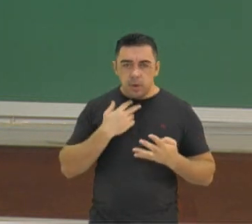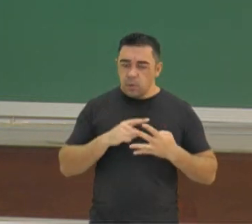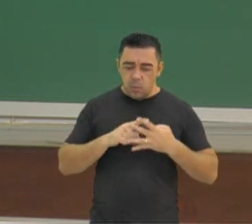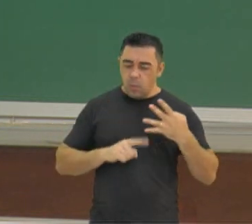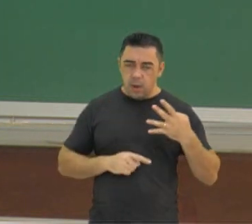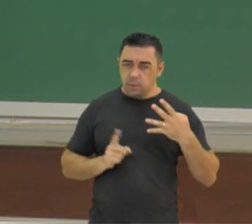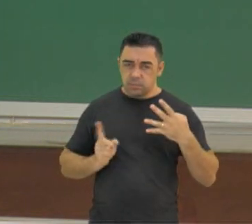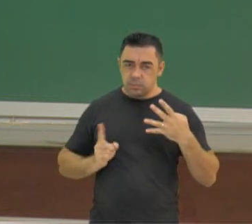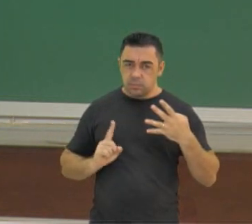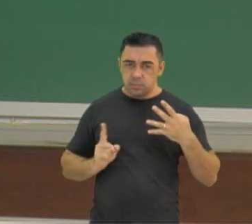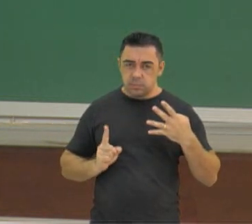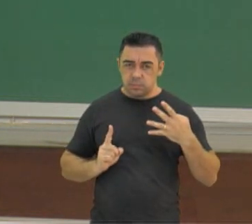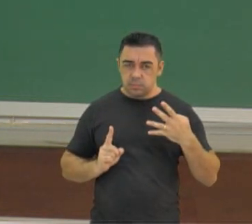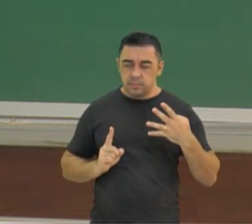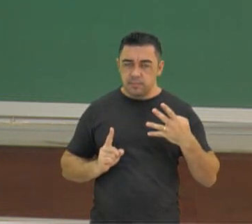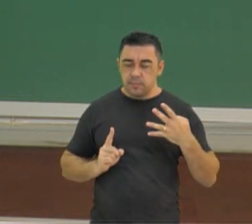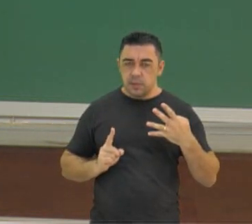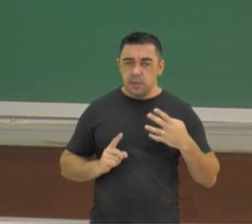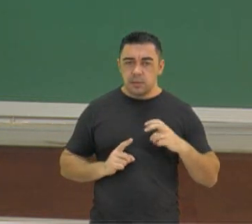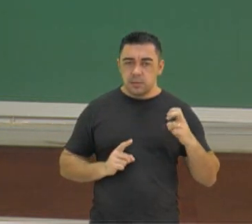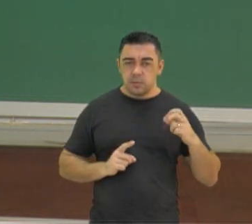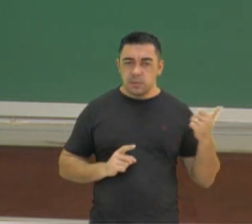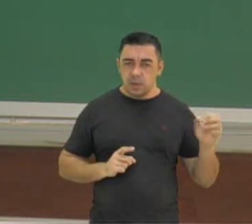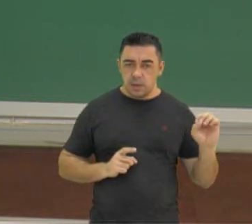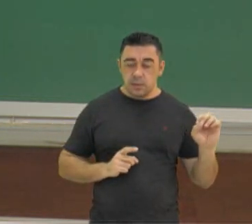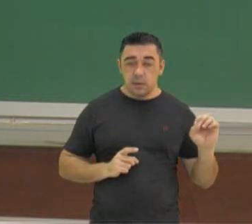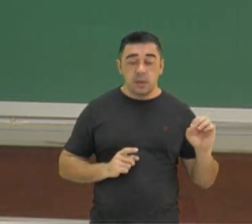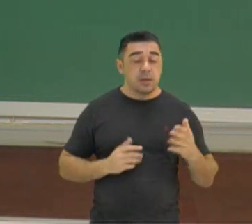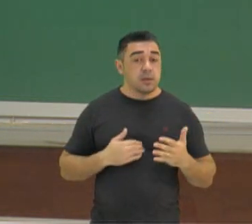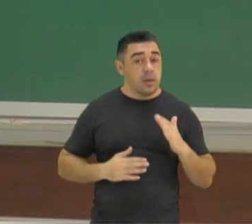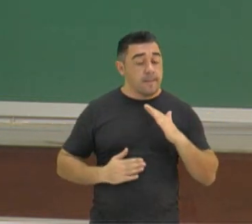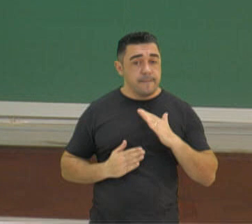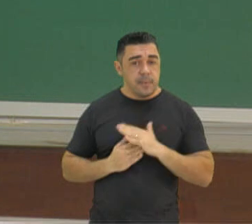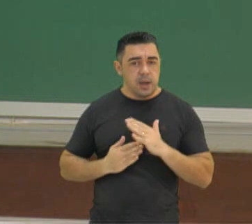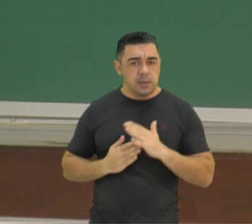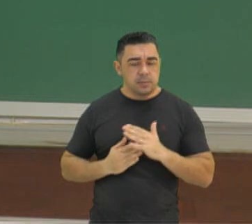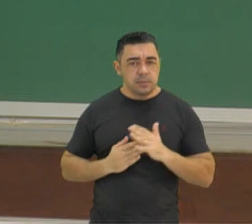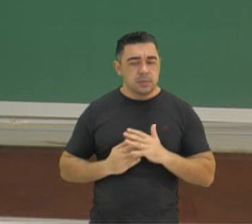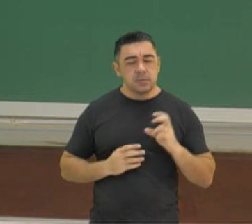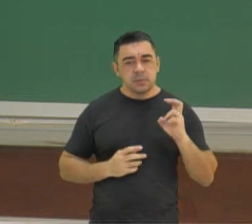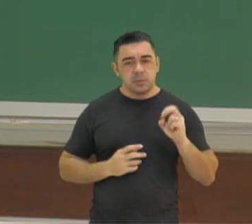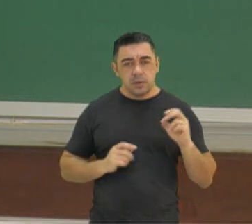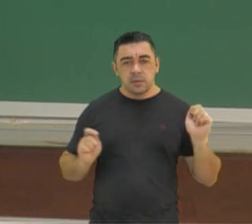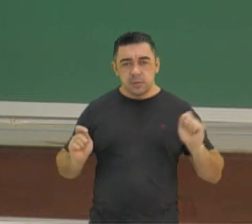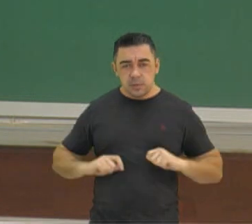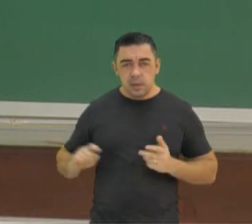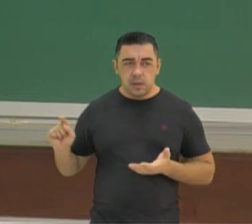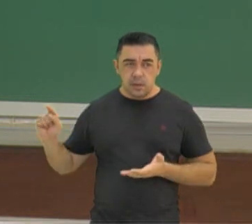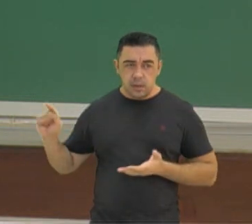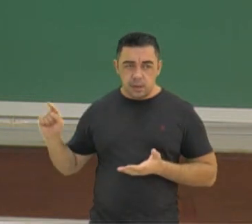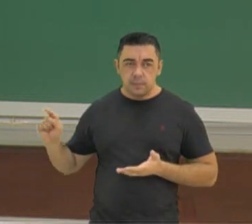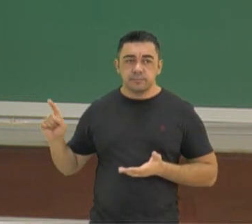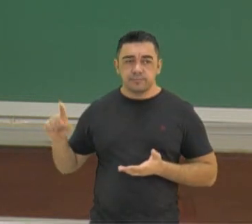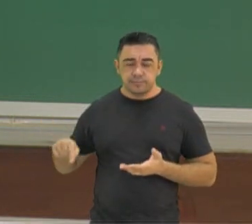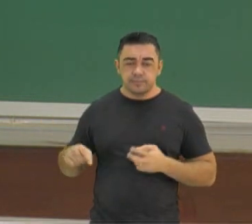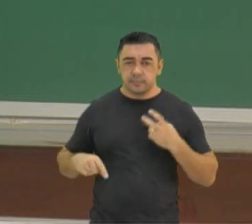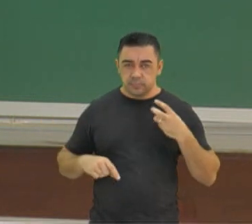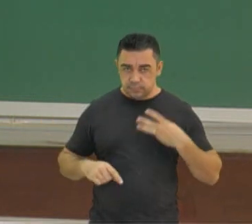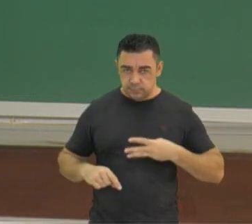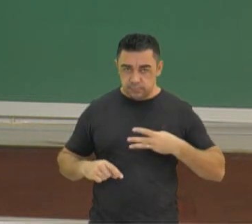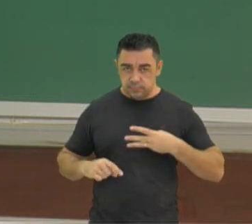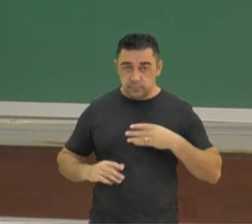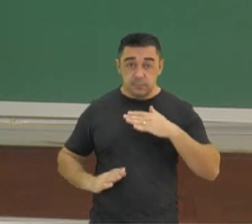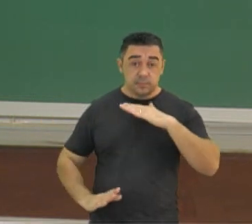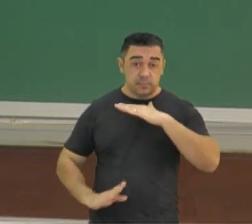de cédulas nem de 5 e nem de R$10. Então o número máximo de cédulas de 50 que eu posso ter nessa troca são 3 cédulas,